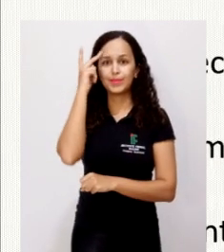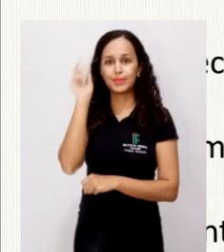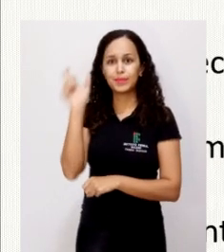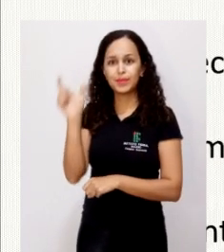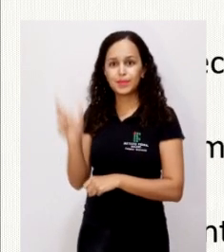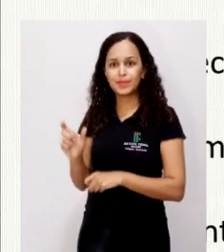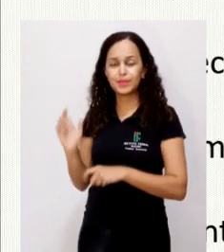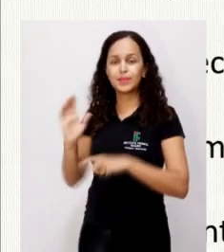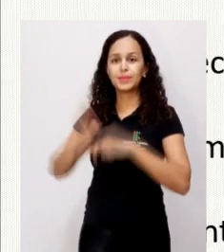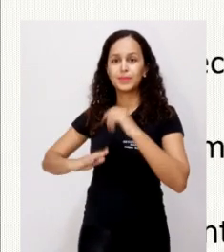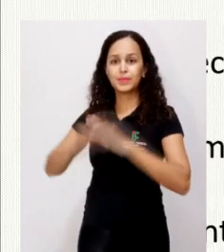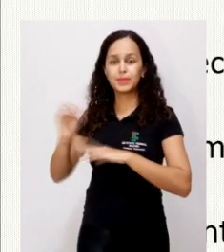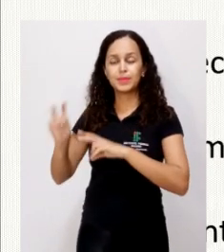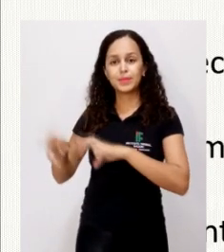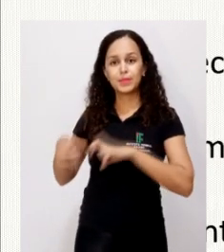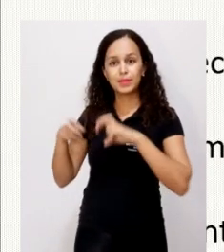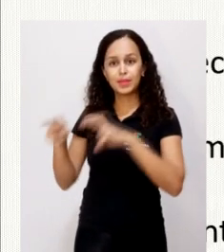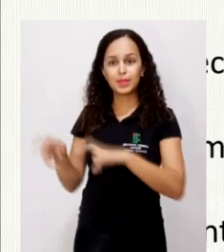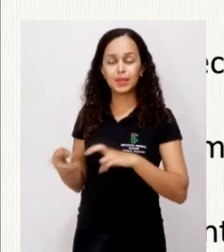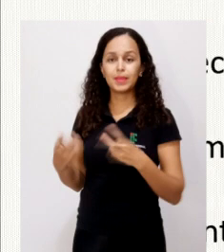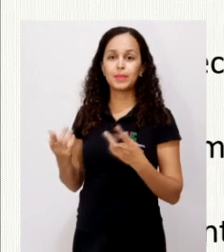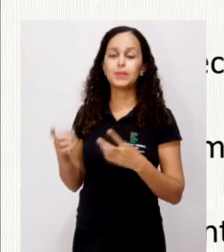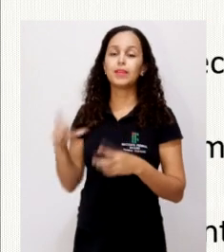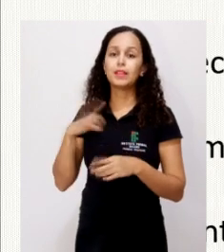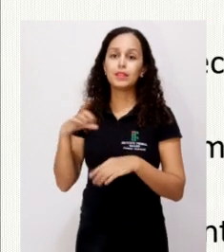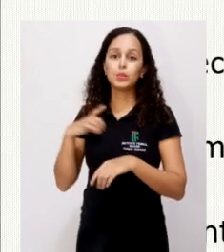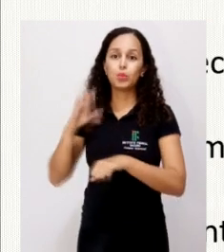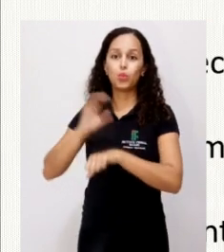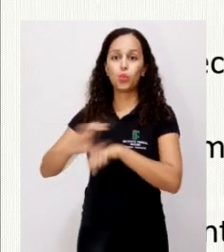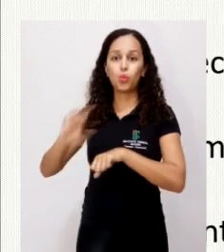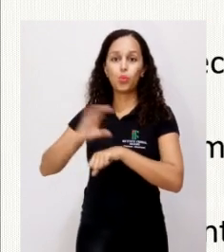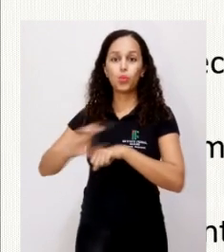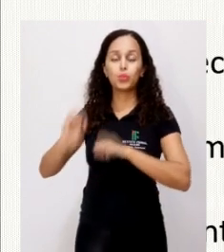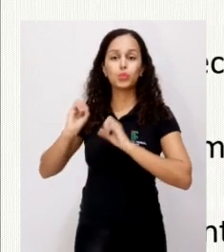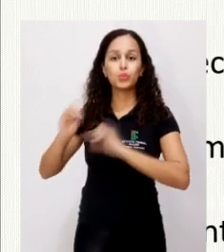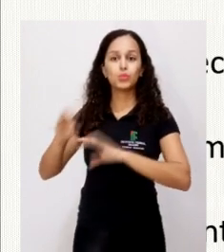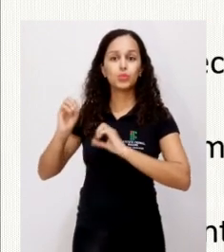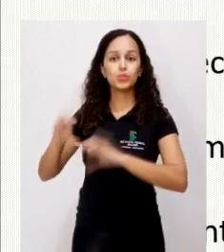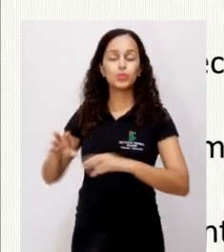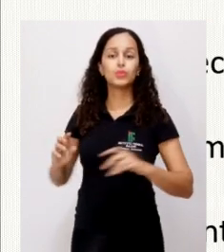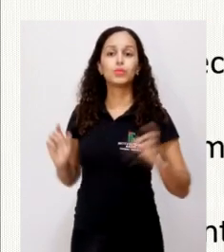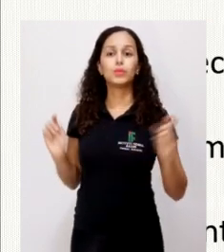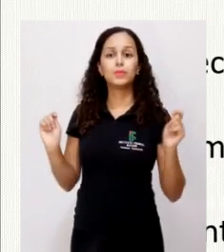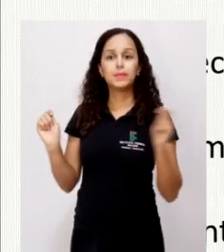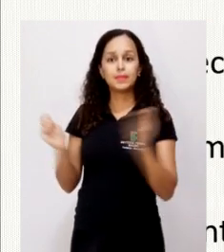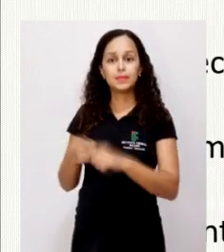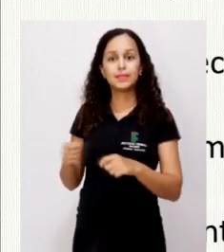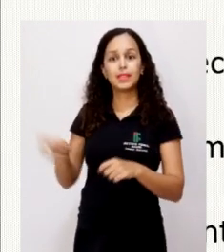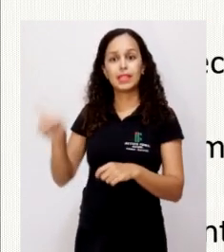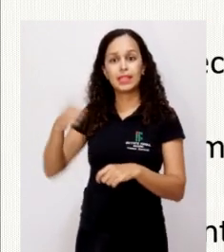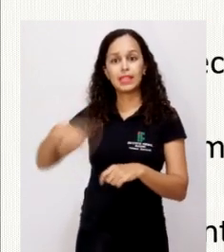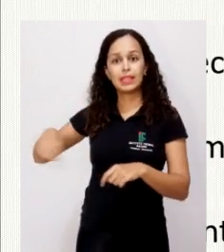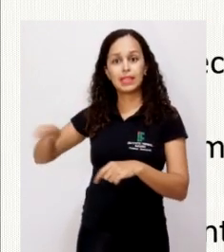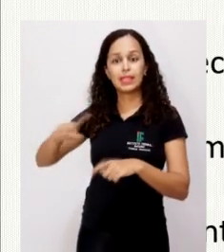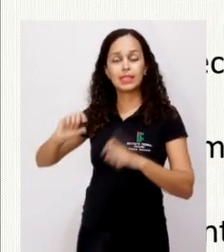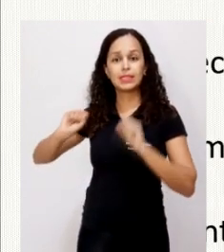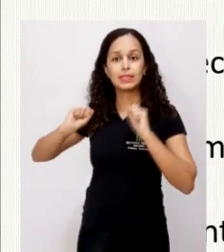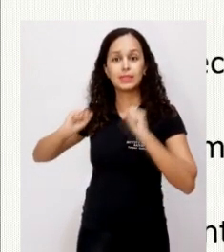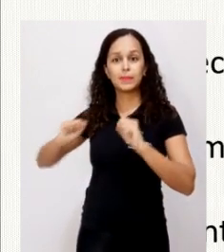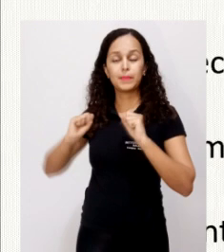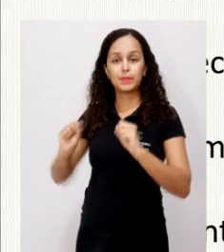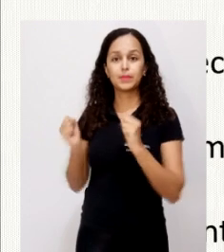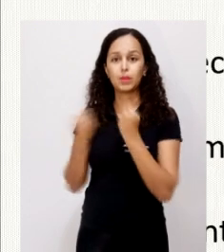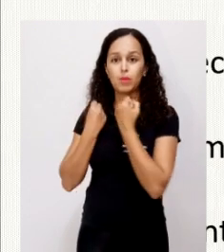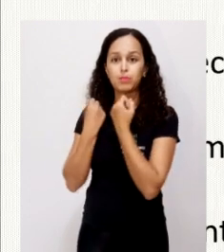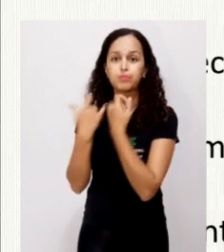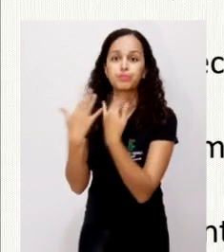suas famílias, dando para esses produtores recursos, né, possibilitando que eles possam